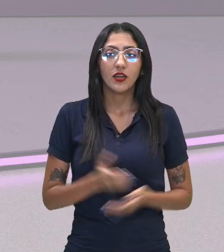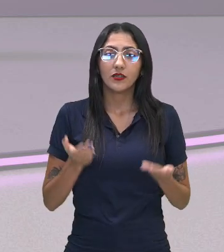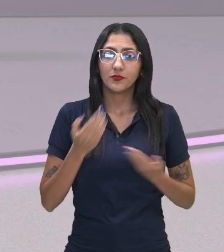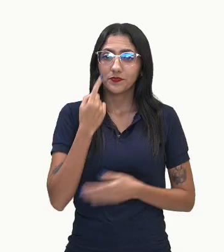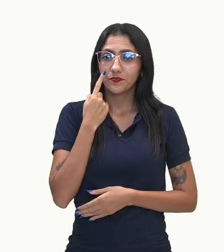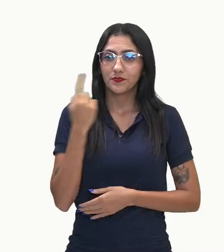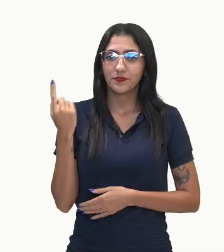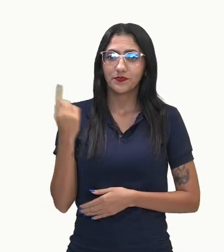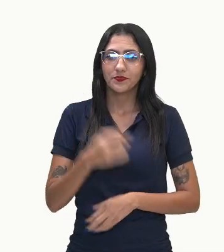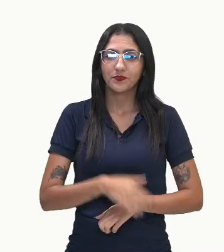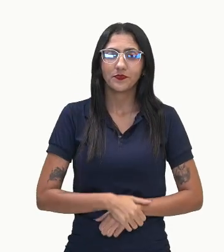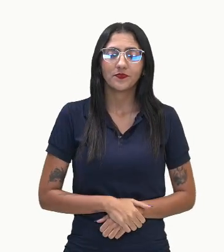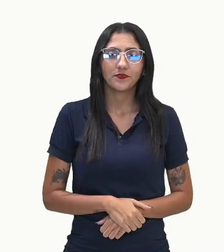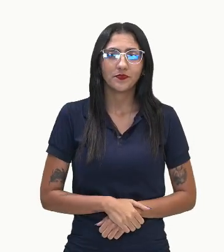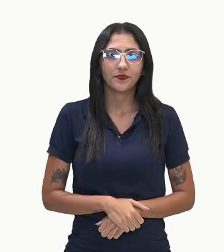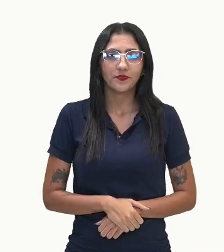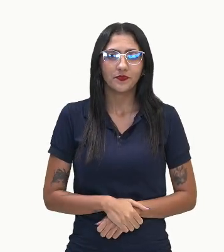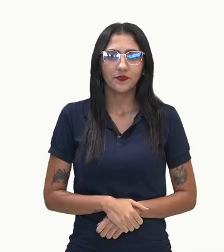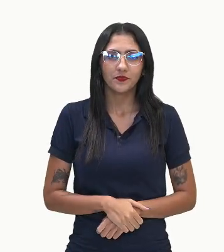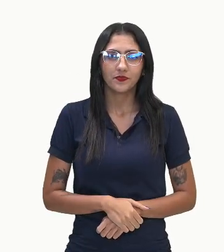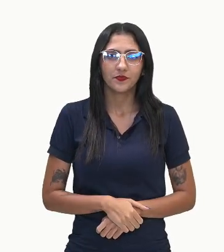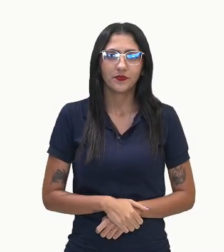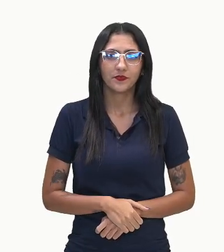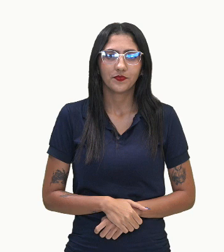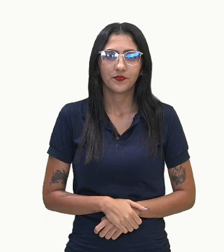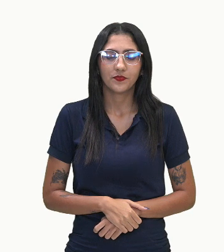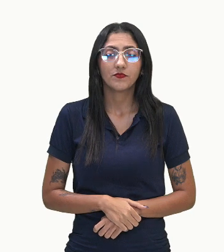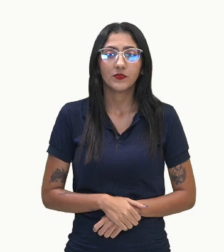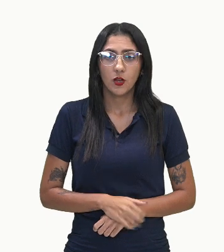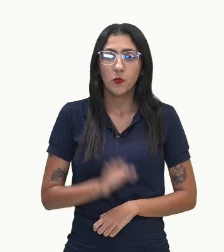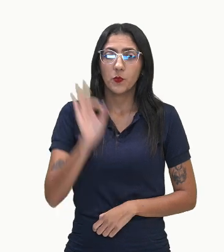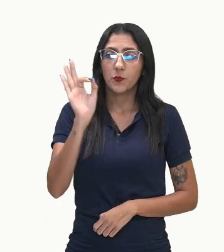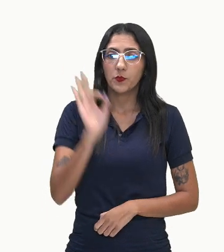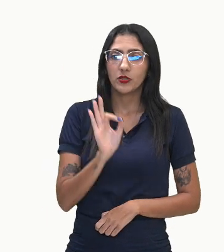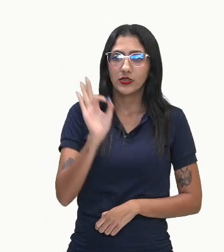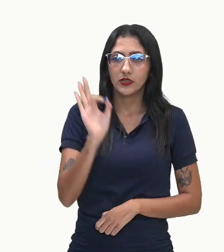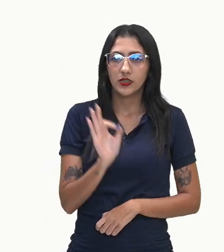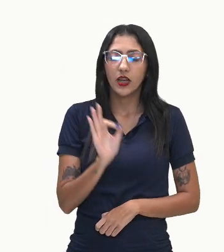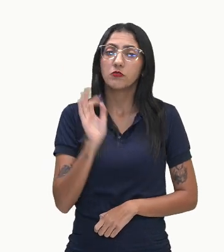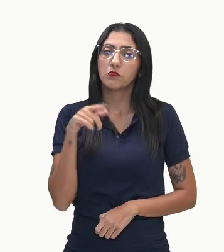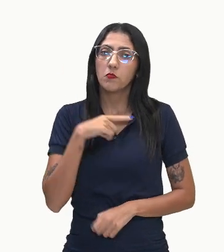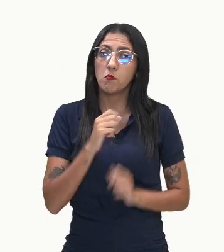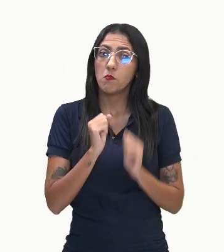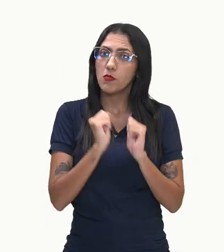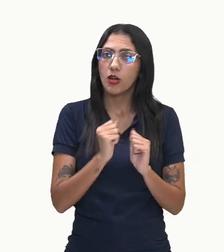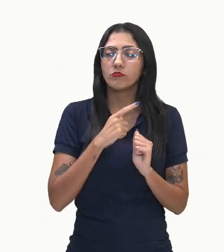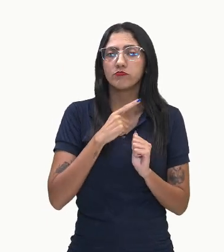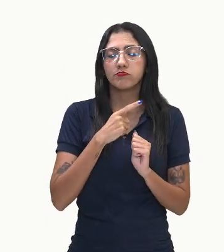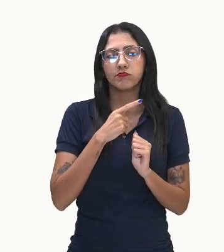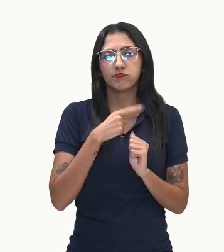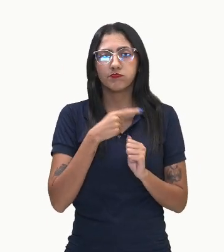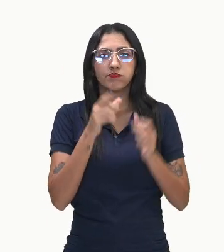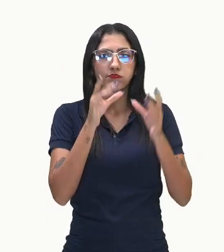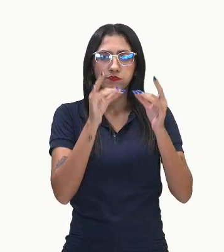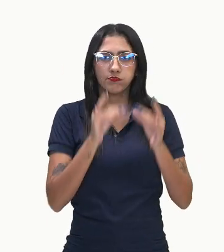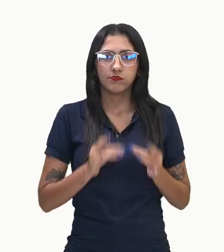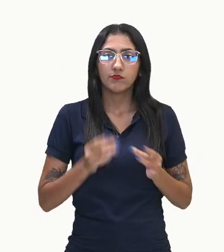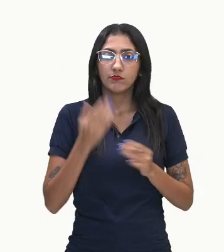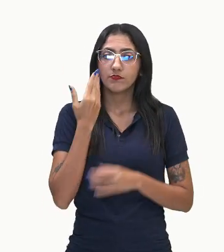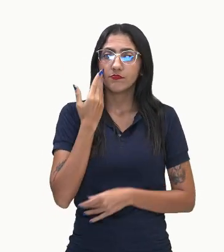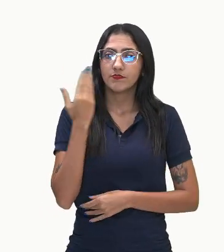tela. Então, a porcentagem ela pode ser expressa